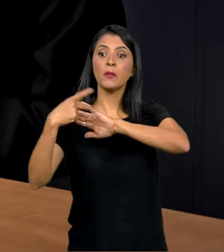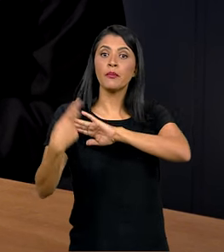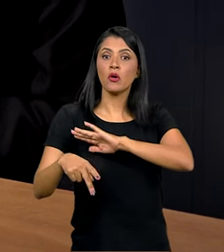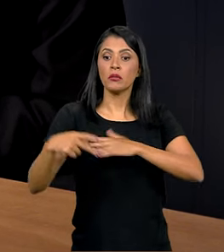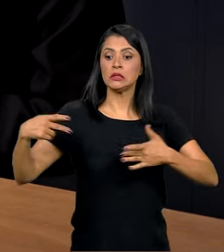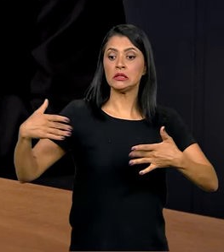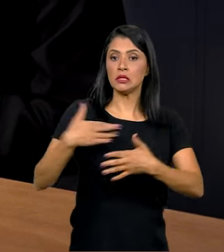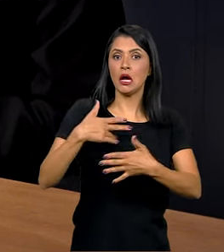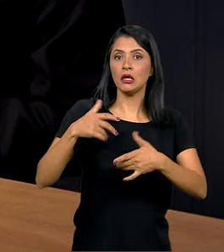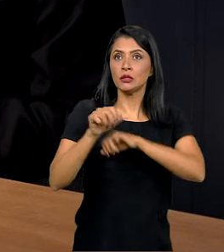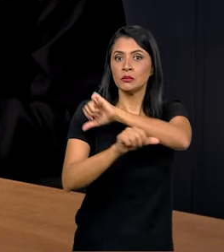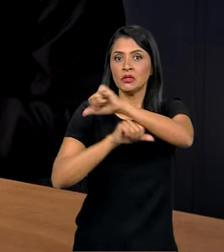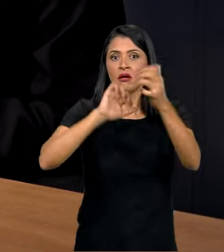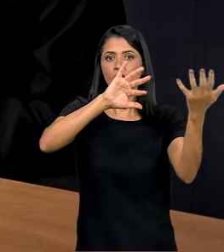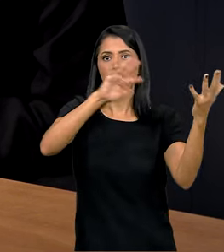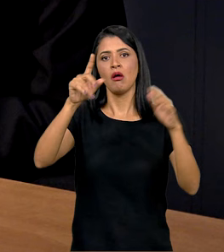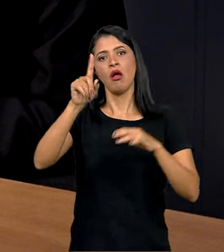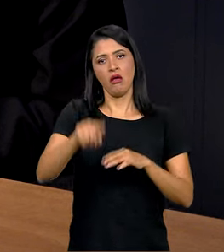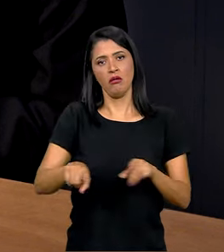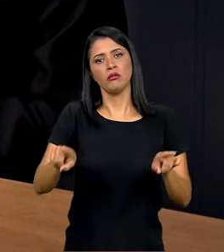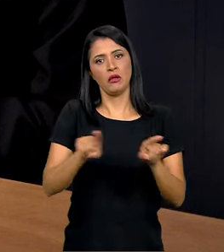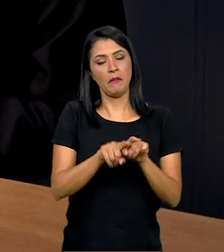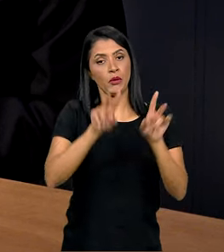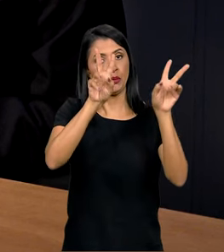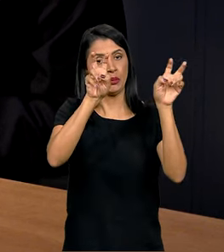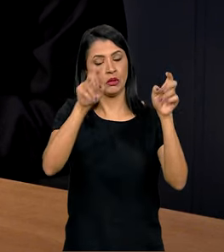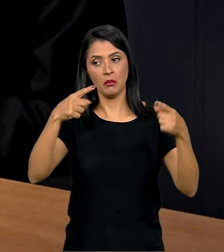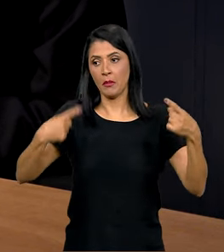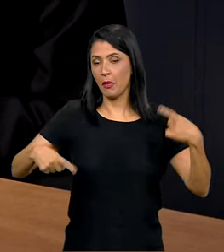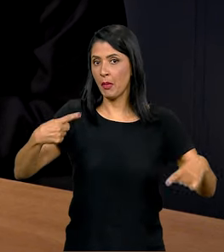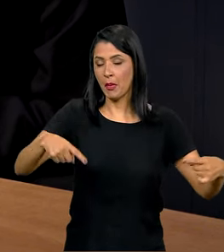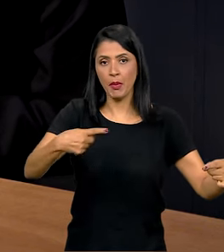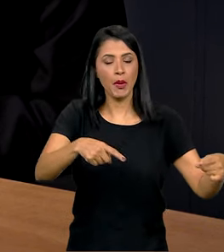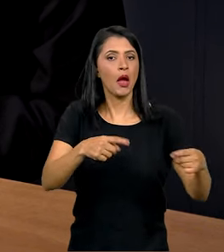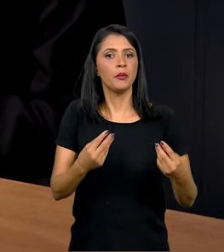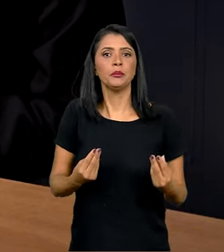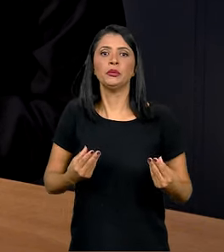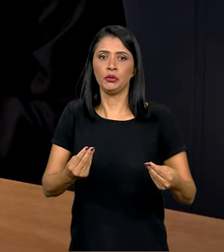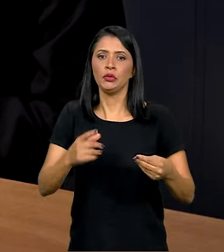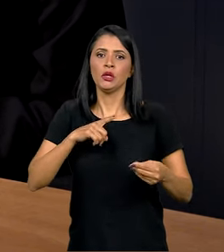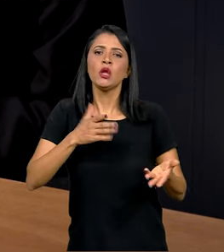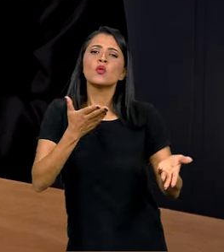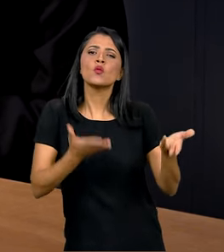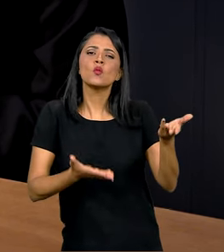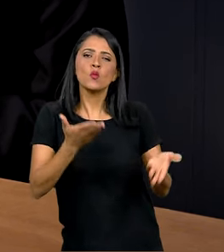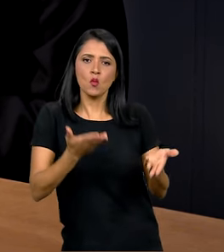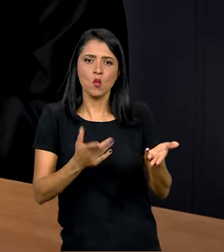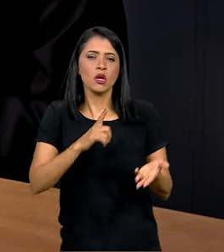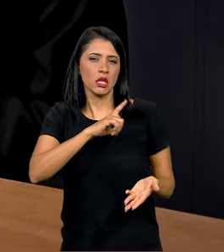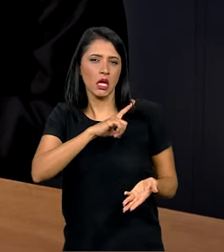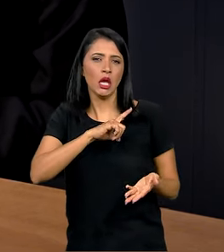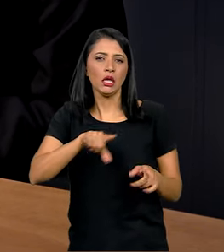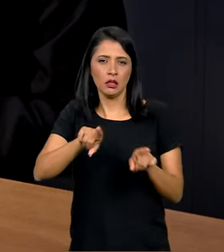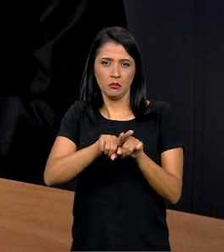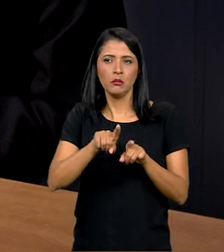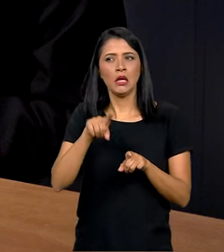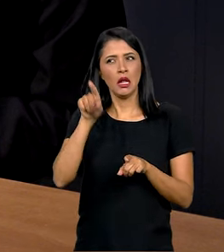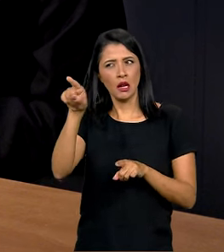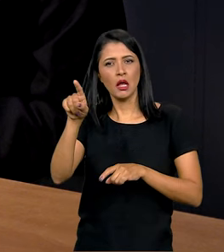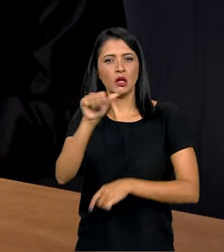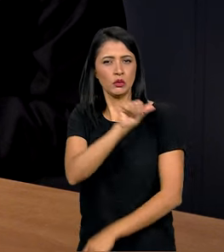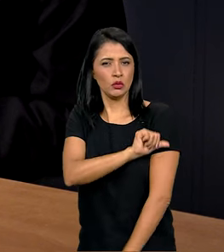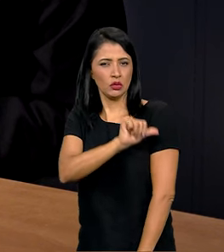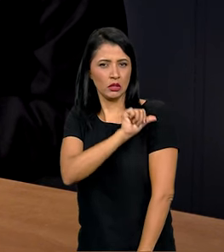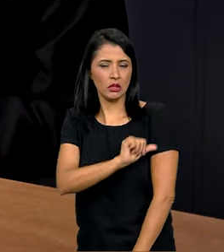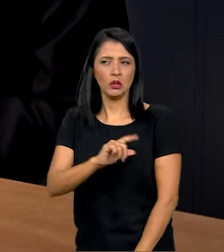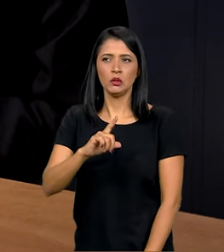climáticos desates ambientais é uma coisa que também se fala muito eh existe um equilíbrio e também a gente teve no